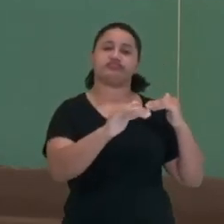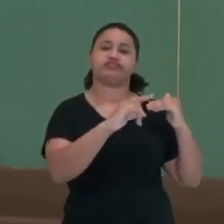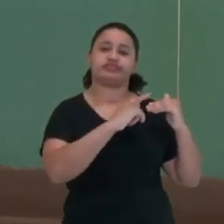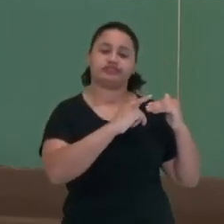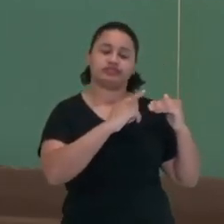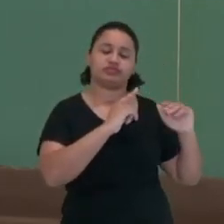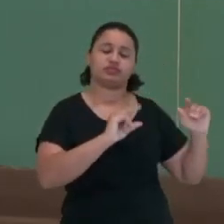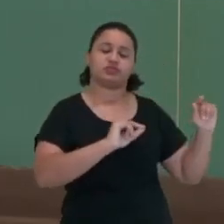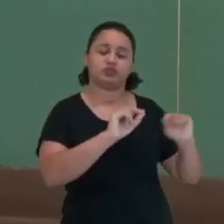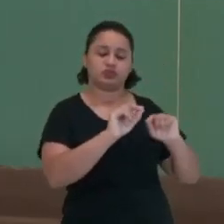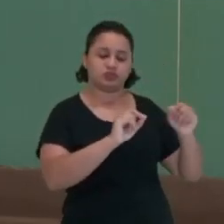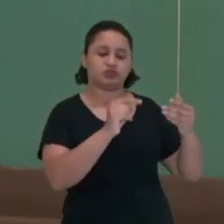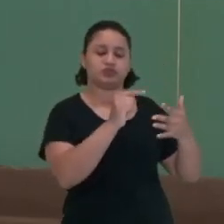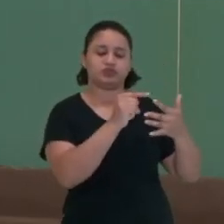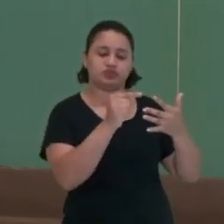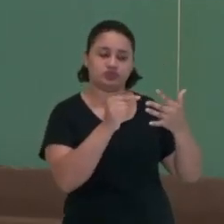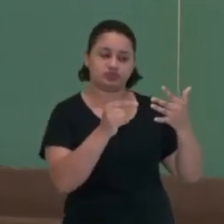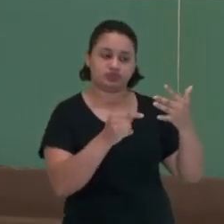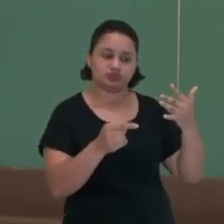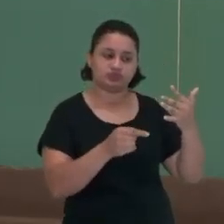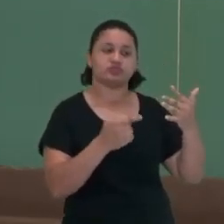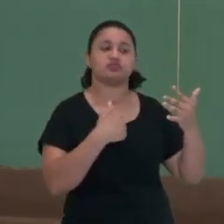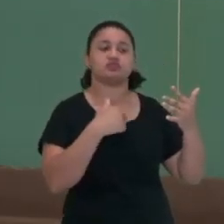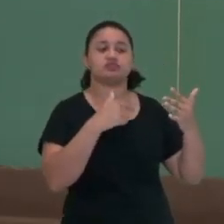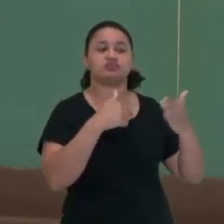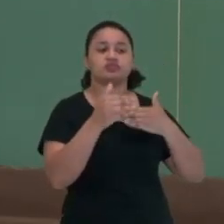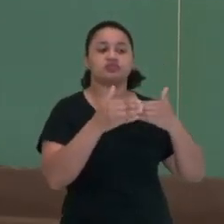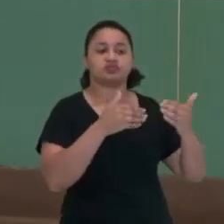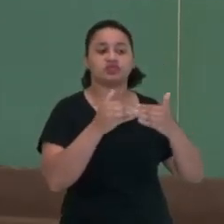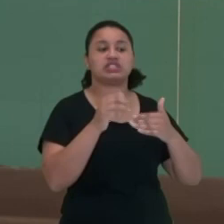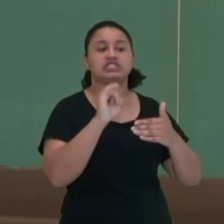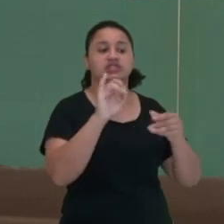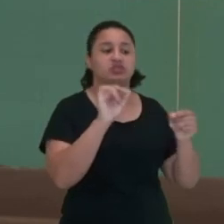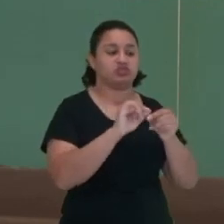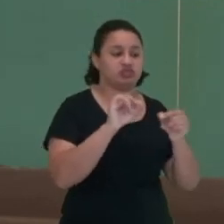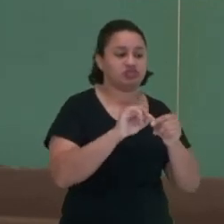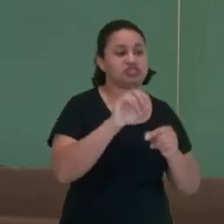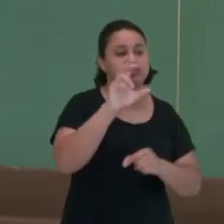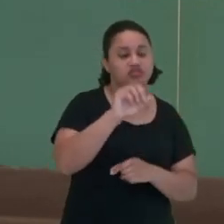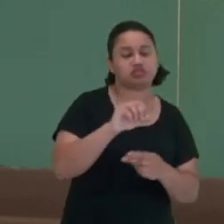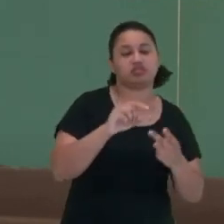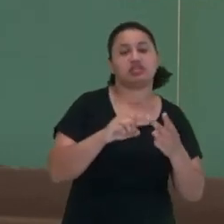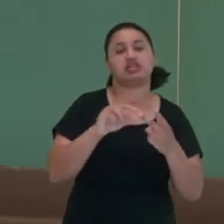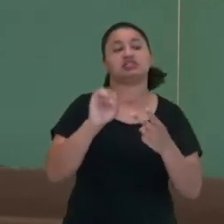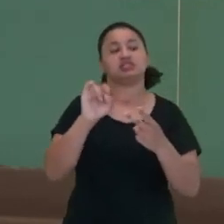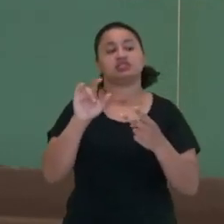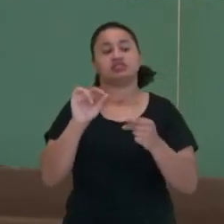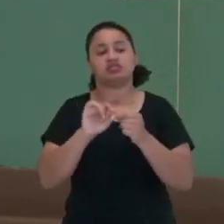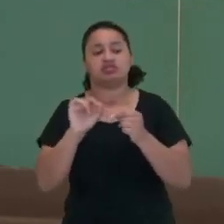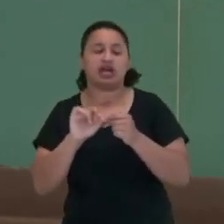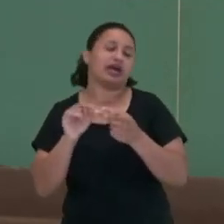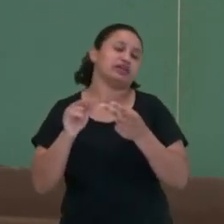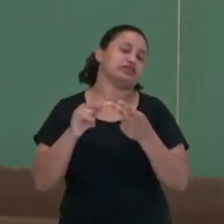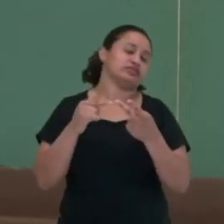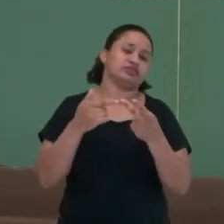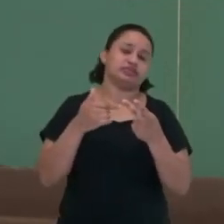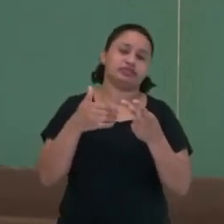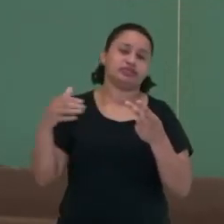envolvendo aqueles que, independentemente se eu fabricar 50, no caso ali da Ana, 50